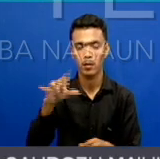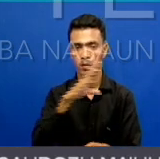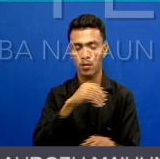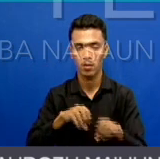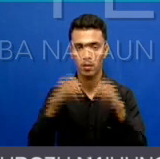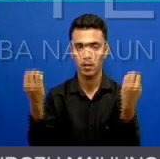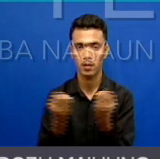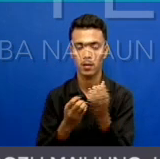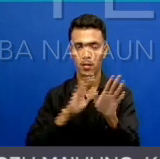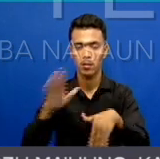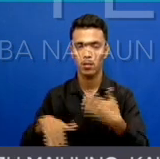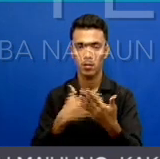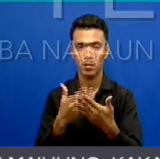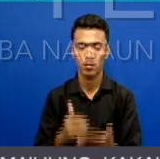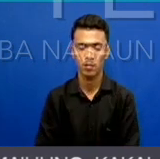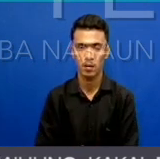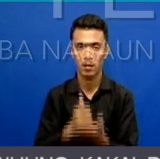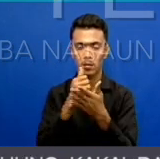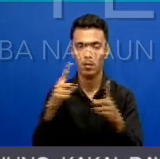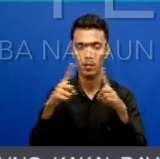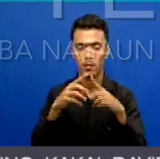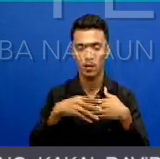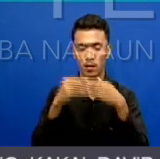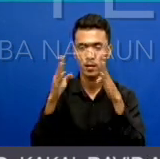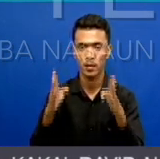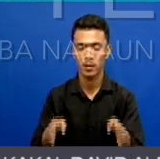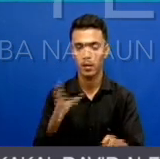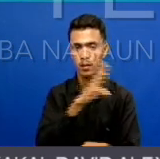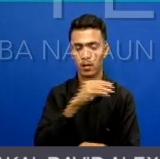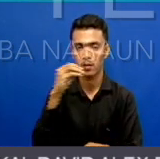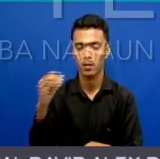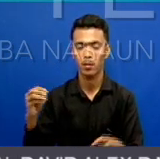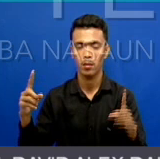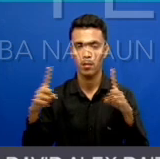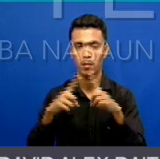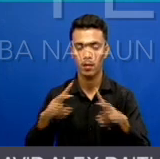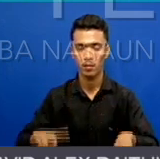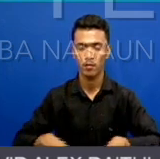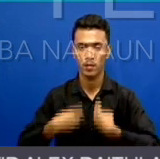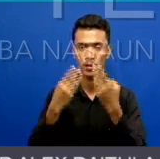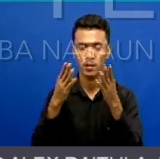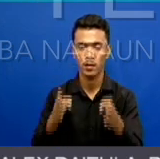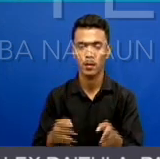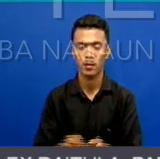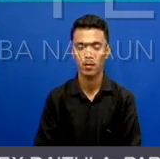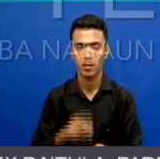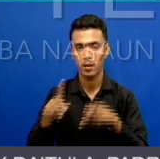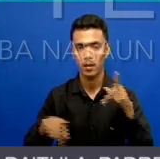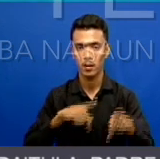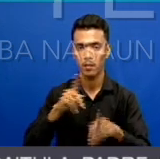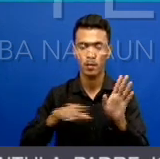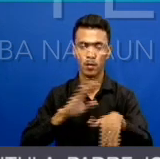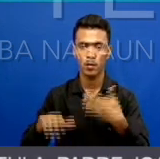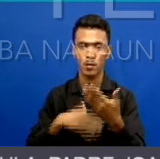hututu, nebe pele folima mbamalu, ba líderes comunitária, nomos ba veteranos. Por enquanto é ma hututu, mais